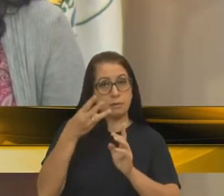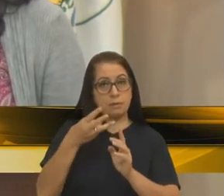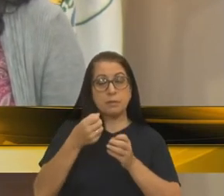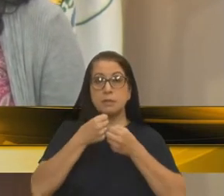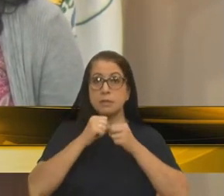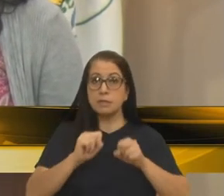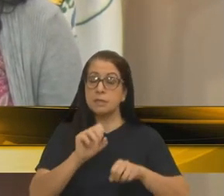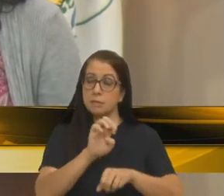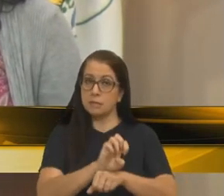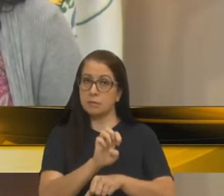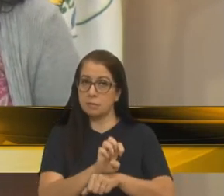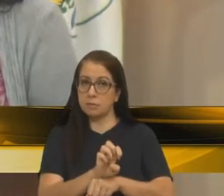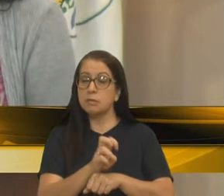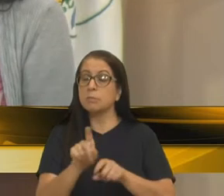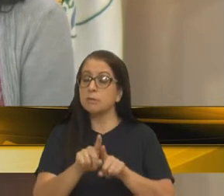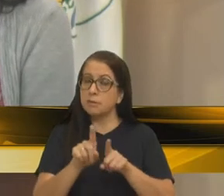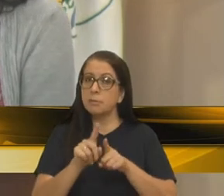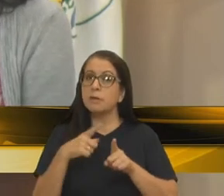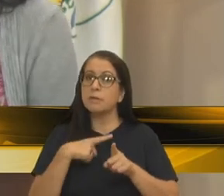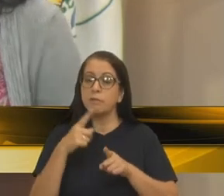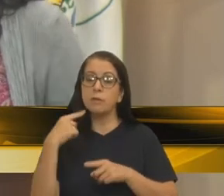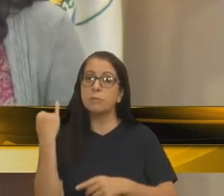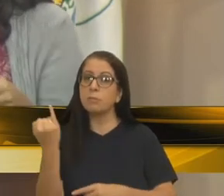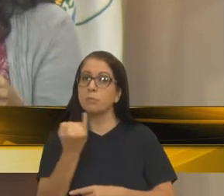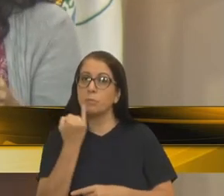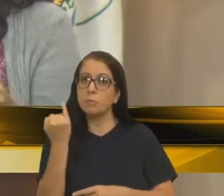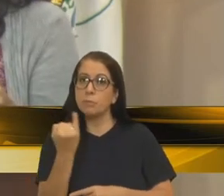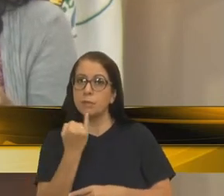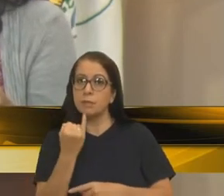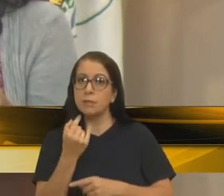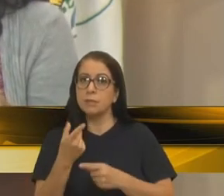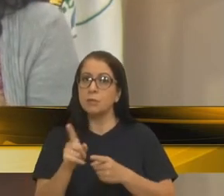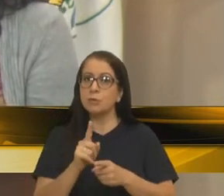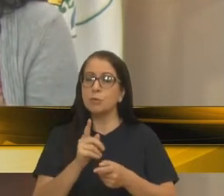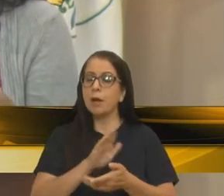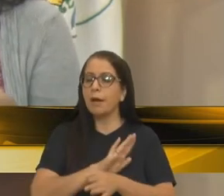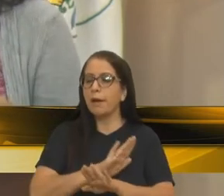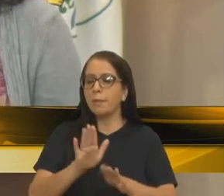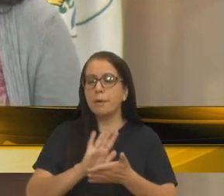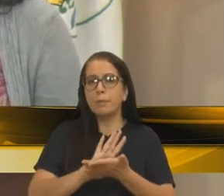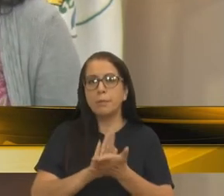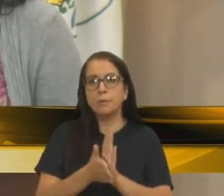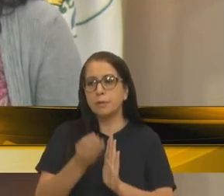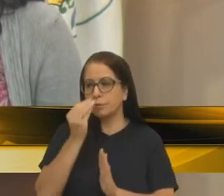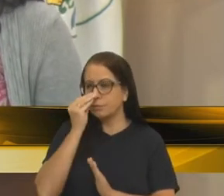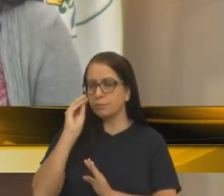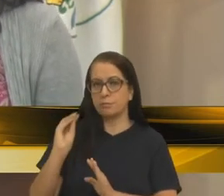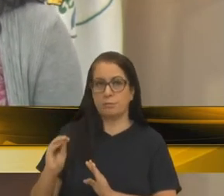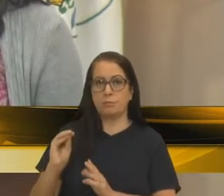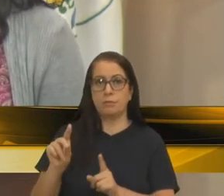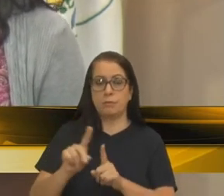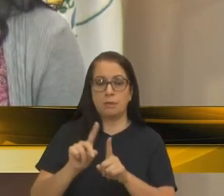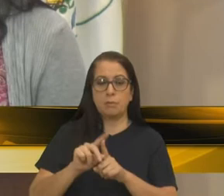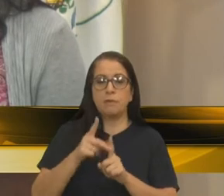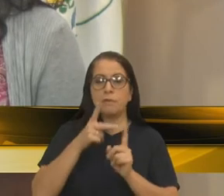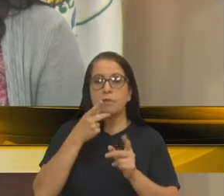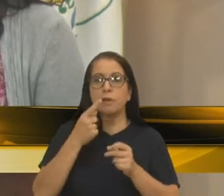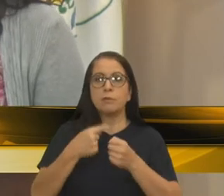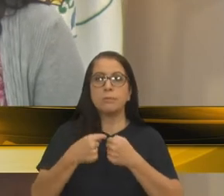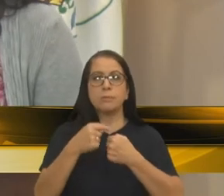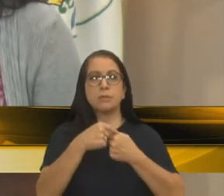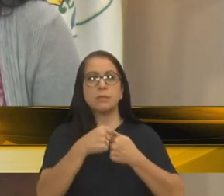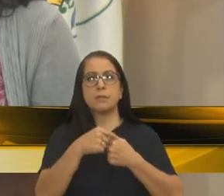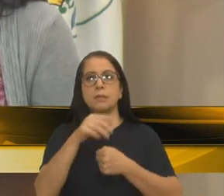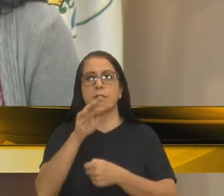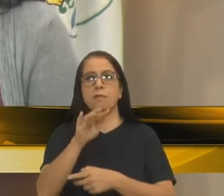Estadual, porém, entende-se que é importante ressaltar o combate ao preconceito e à discriminação. E aí fala que no município se trabalha com a